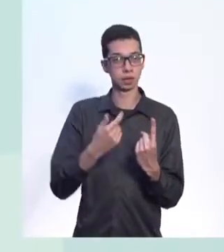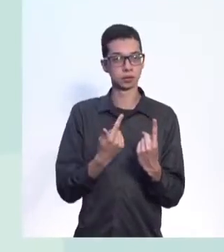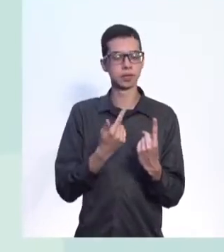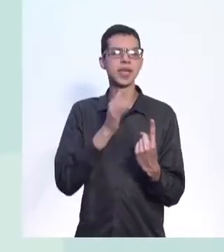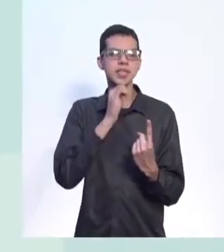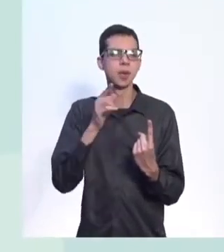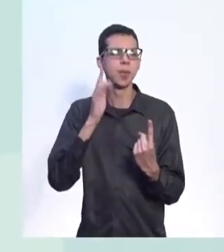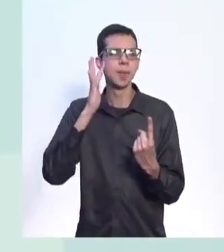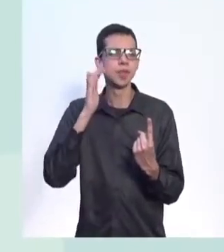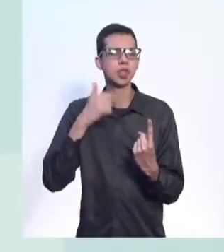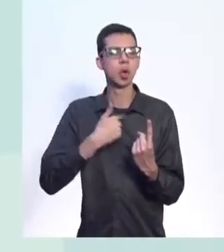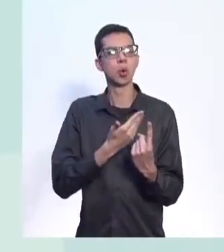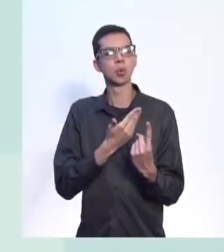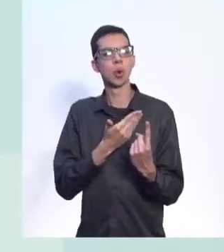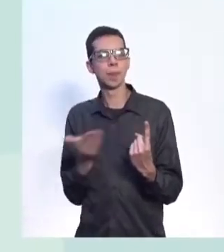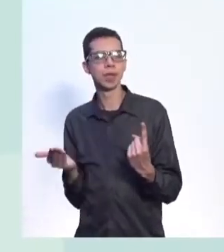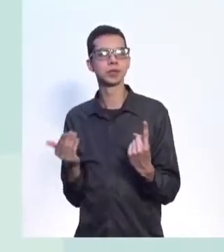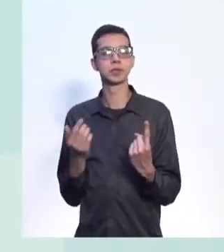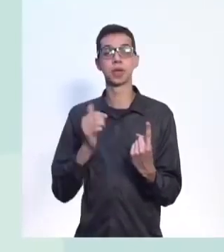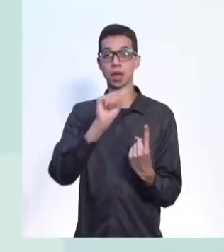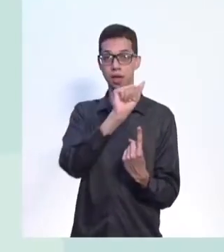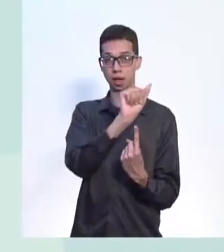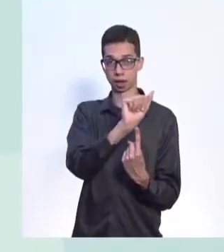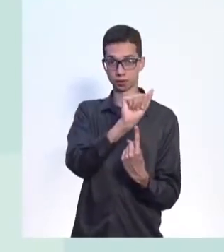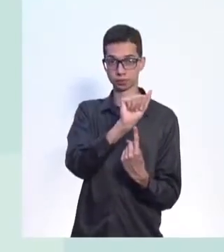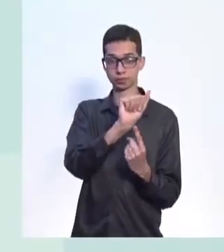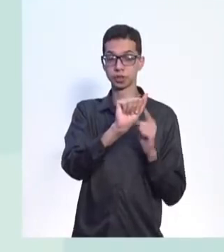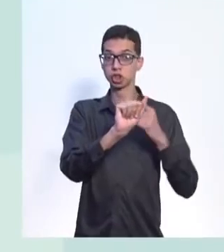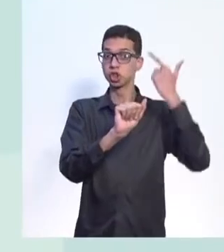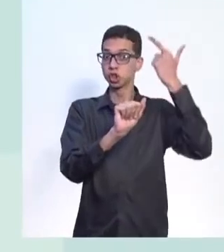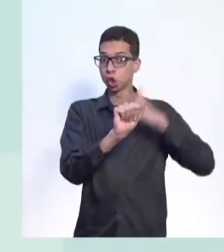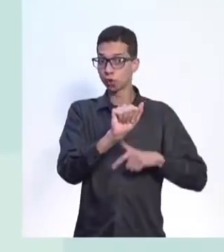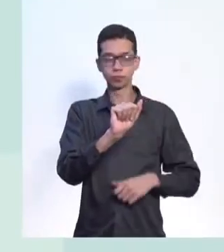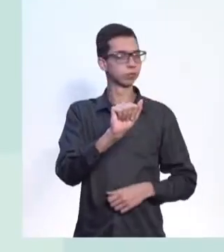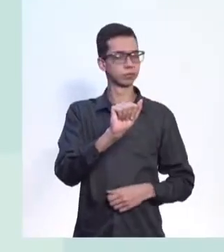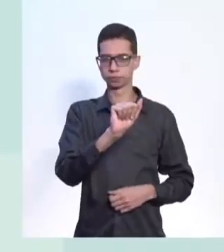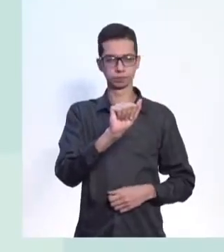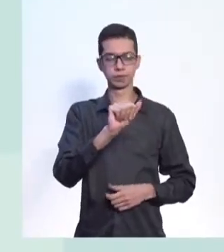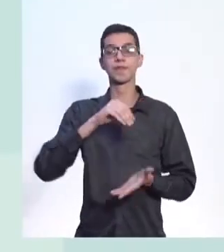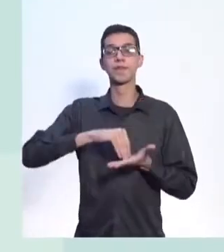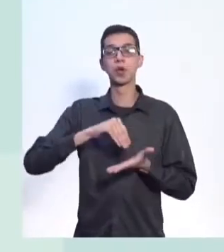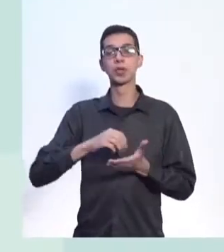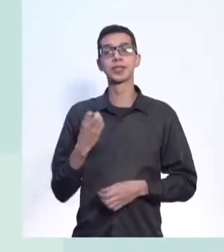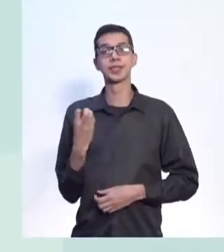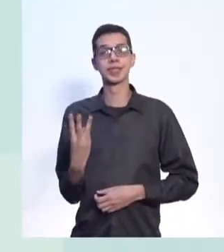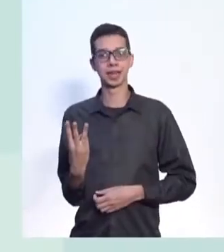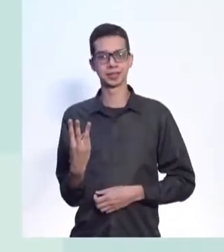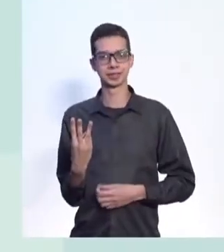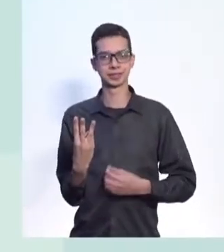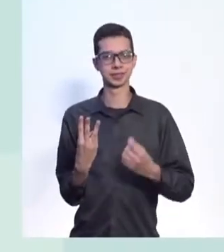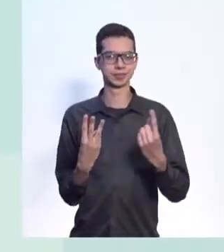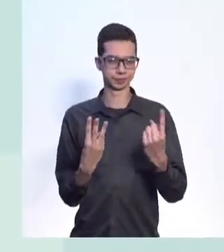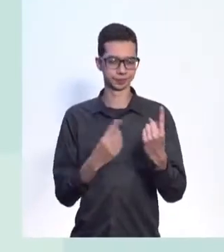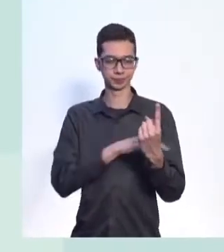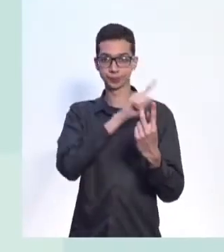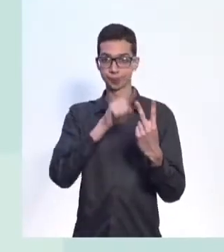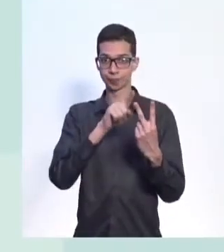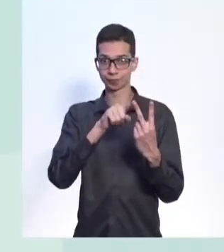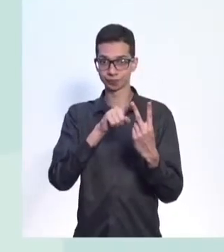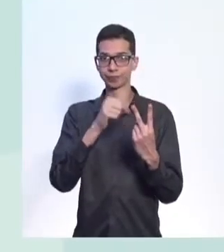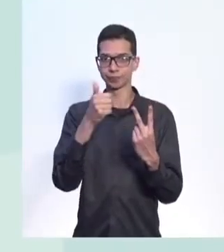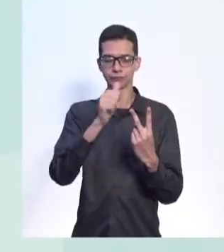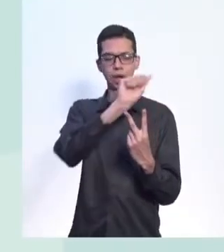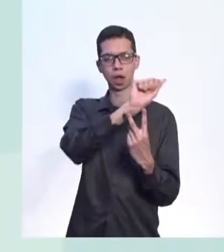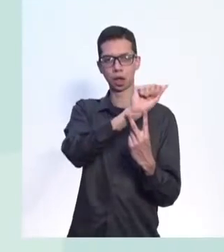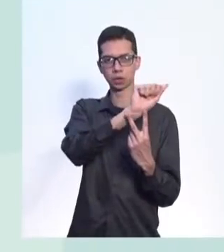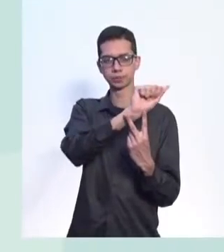A. Como eu não posso repetir, então, vão sobrar 3 opções para a segunda posição? Isso mesmo.